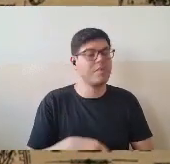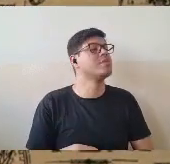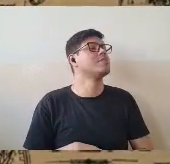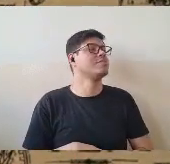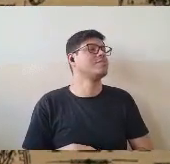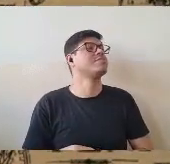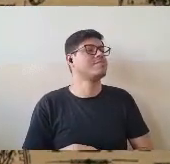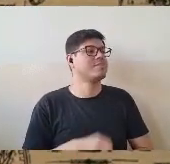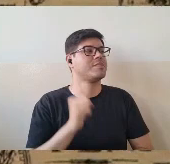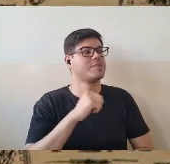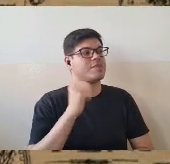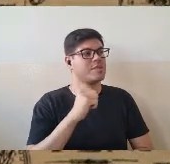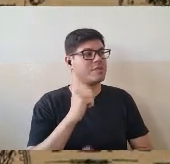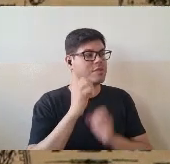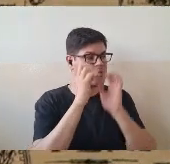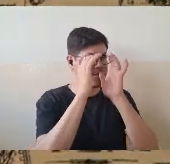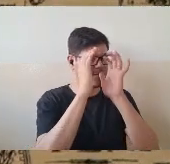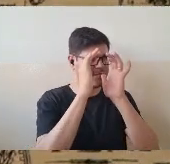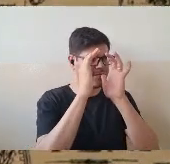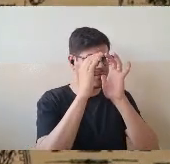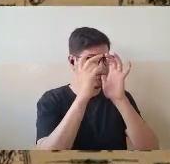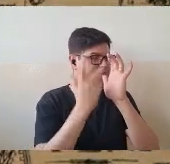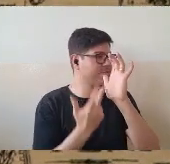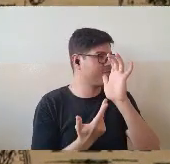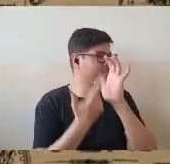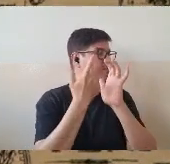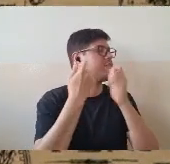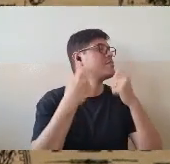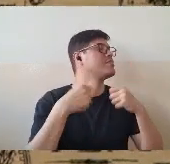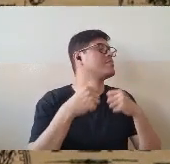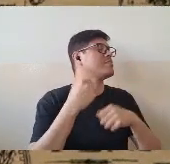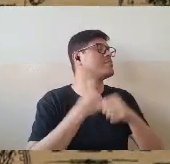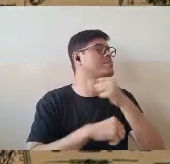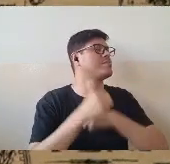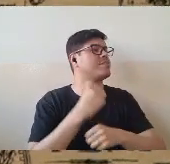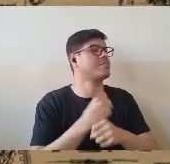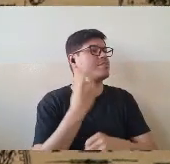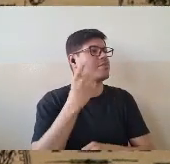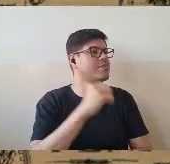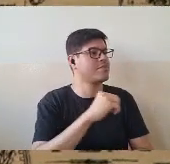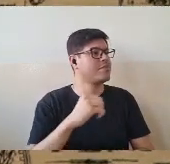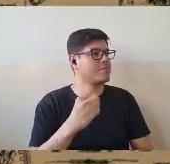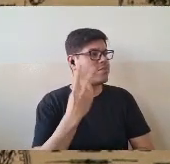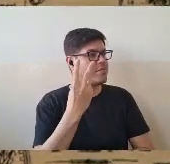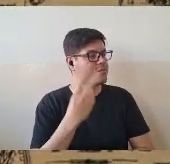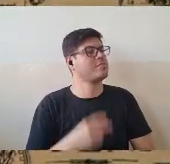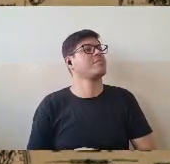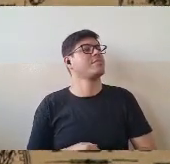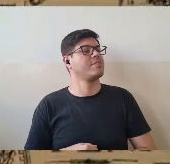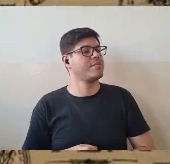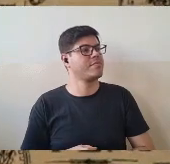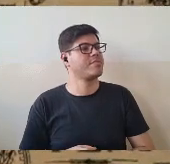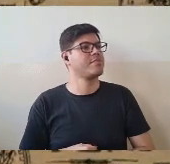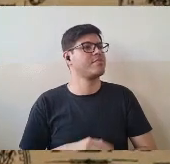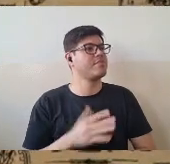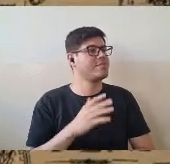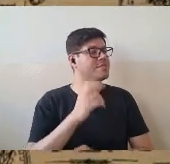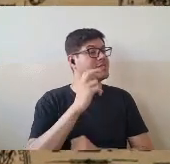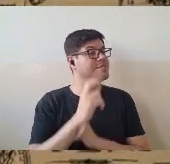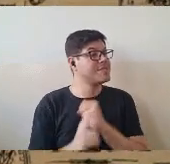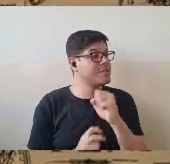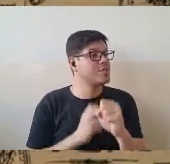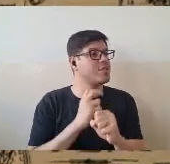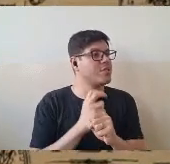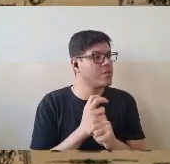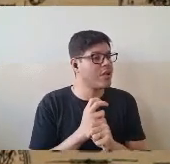lembro que o senhor me mas contou. fiquei estável, 5 anos consecutivos fazendo ressonância magnética, graças a Deus,